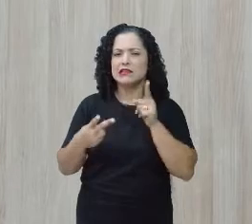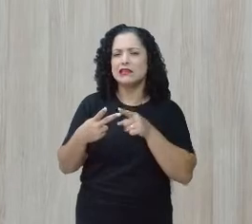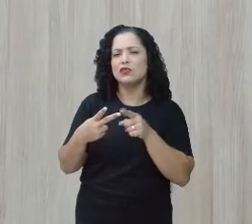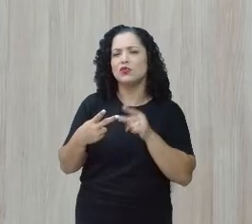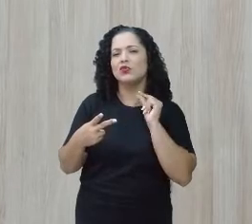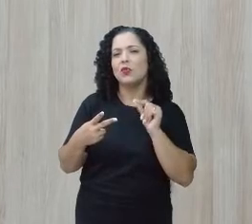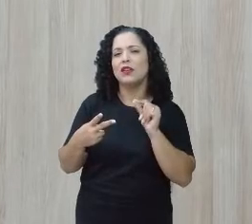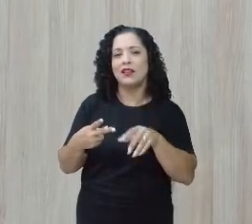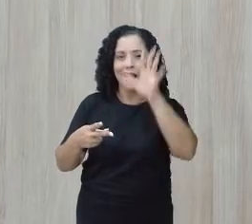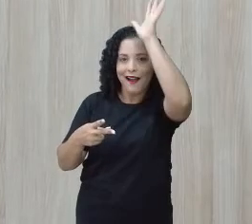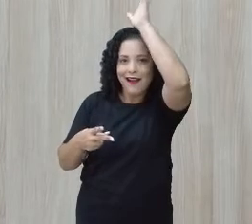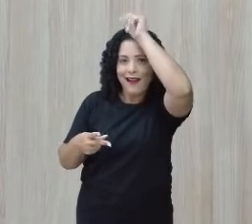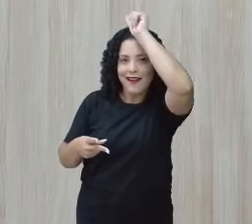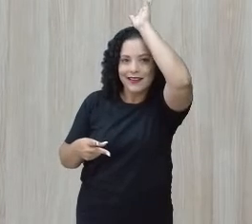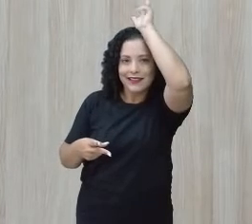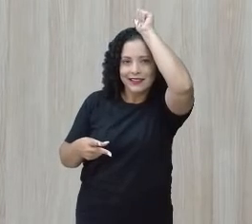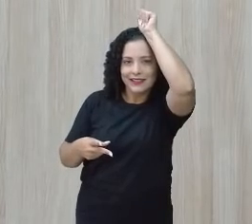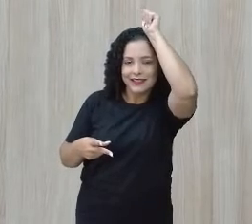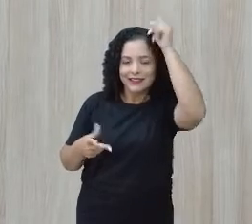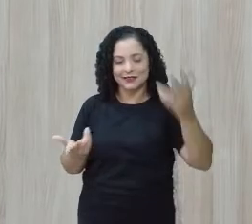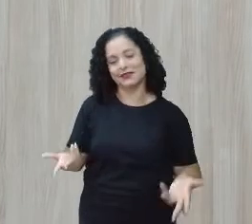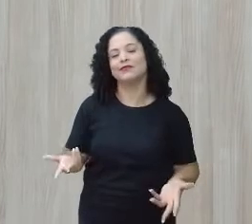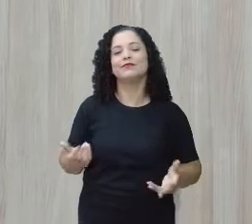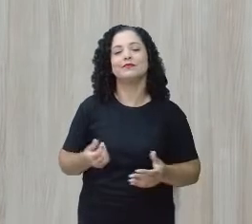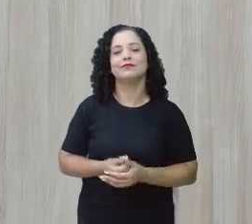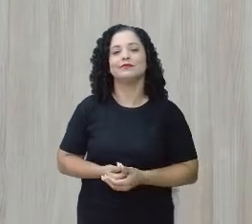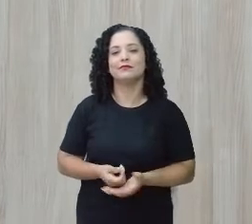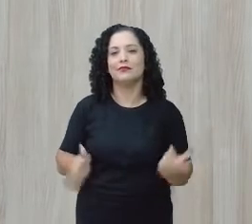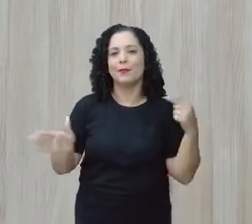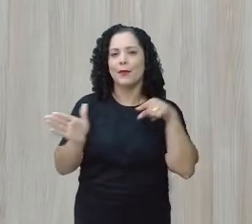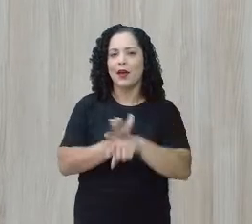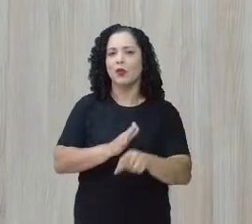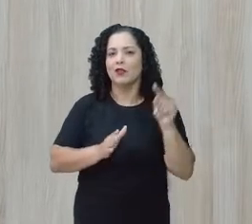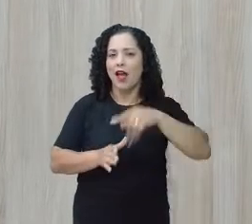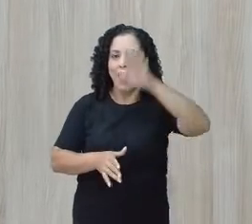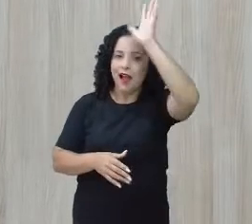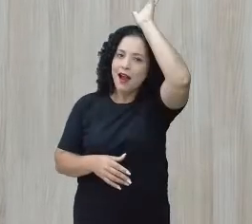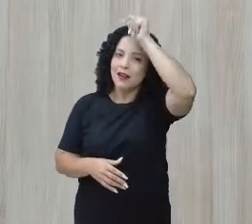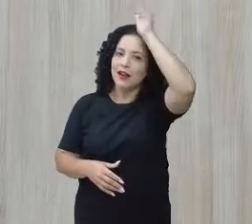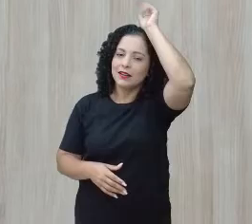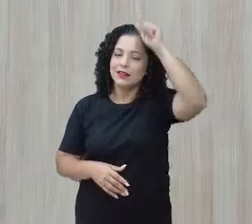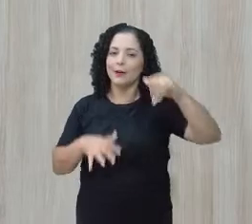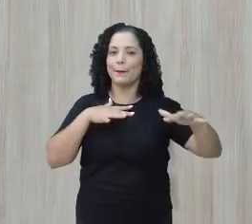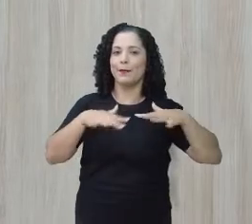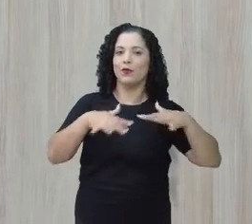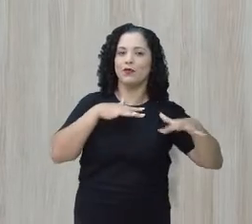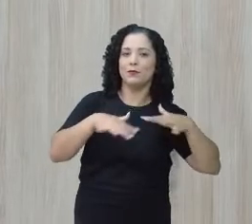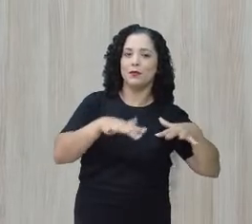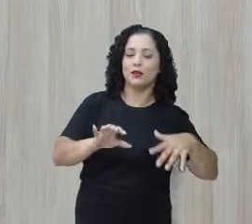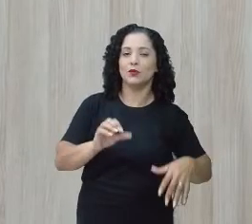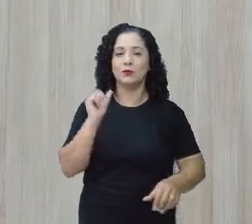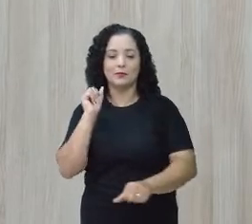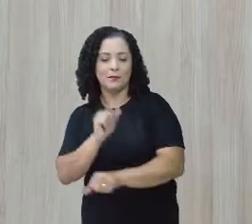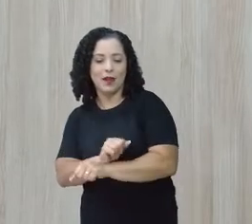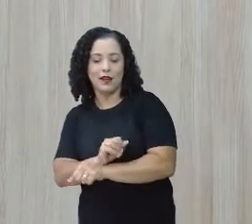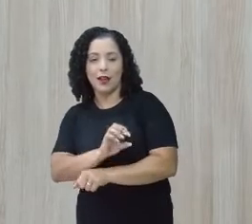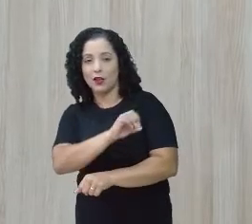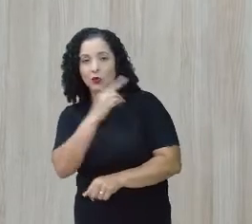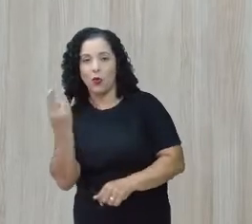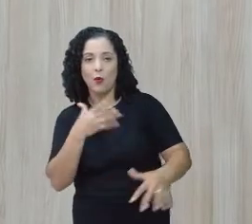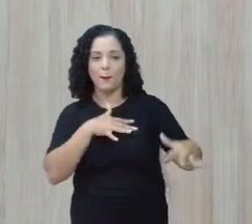era aquela da galinha lá no volante. E a minha pergunta é se ela estava em movimento, em repouso, ou a letra